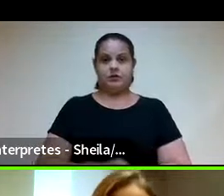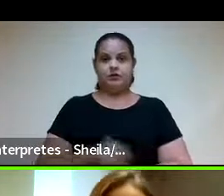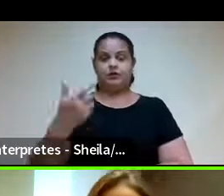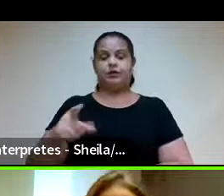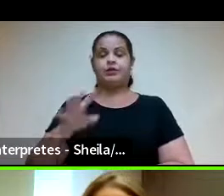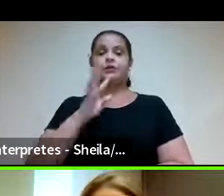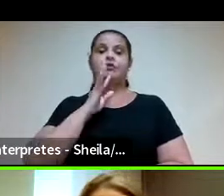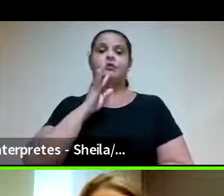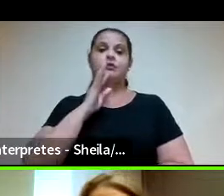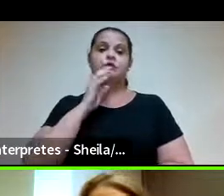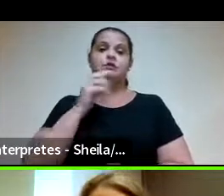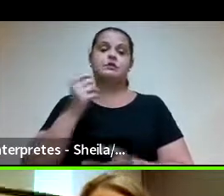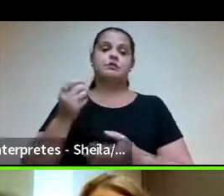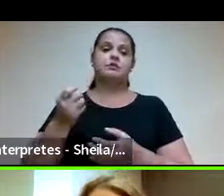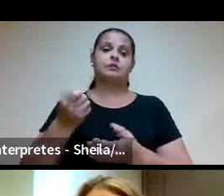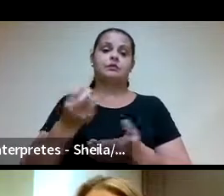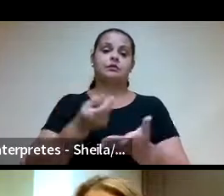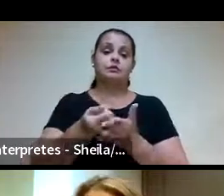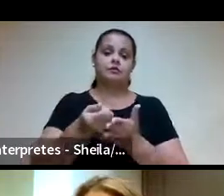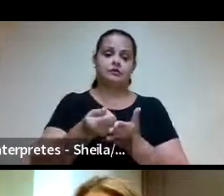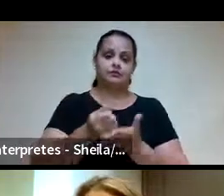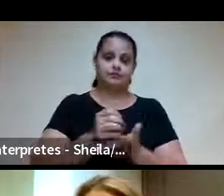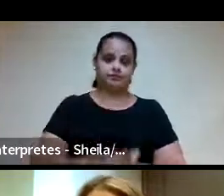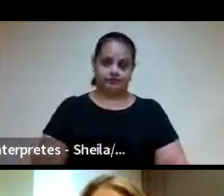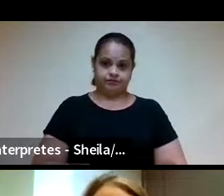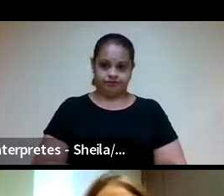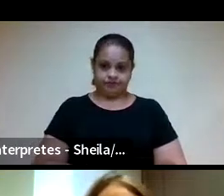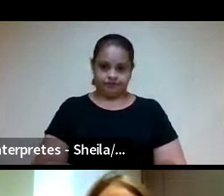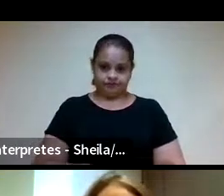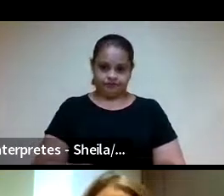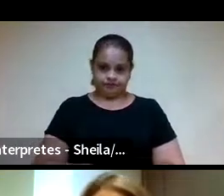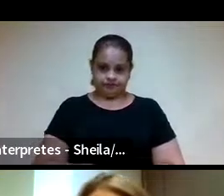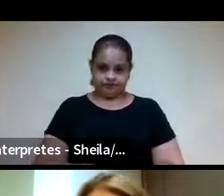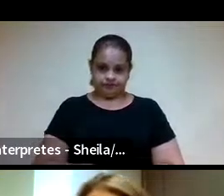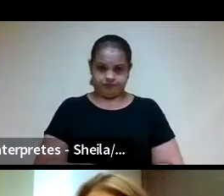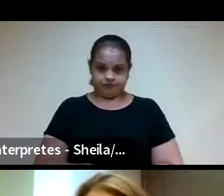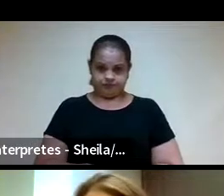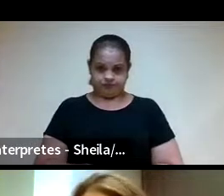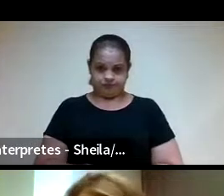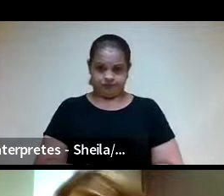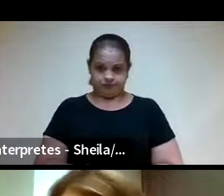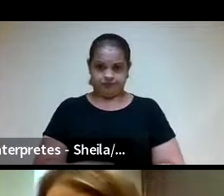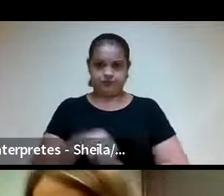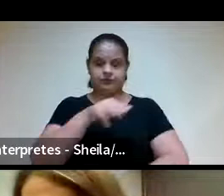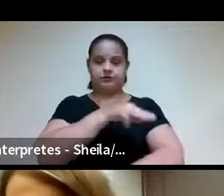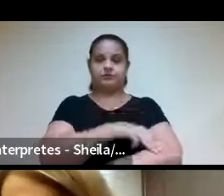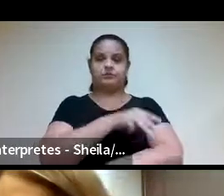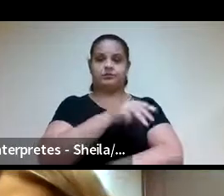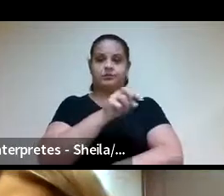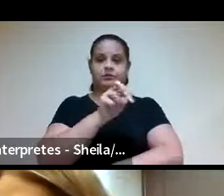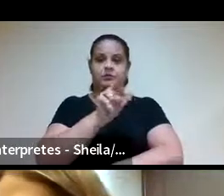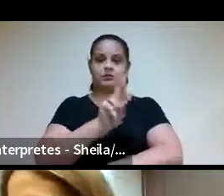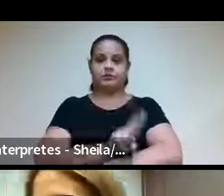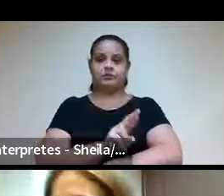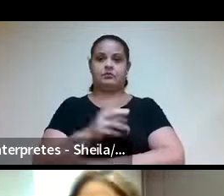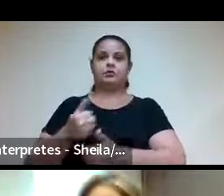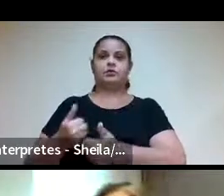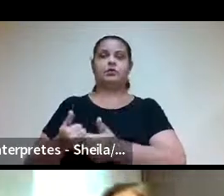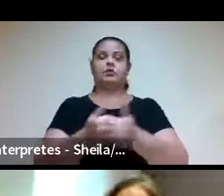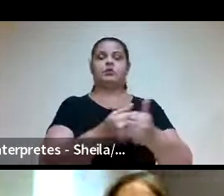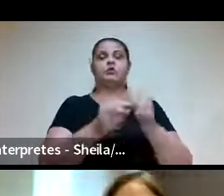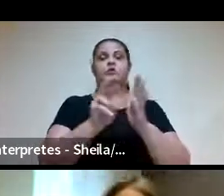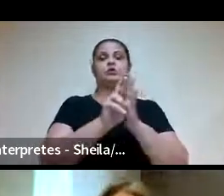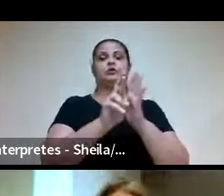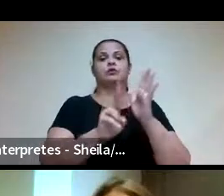recurso. Então, passemos agora para o voto. Doutor Marcelo, como vota? Eu acompanho integralmente a relatora,